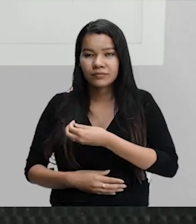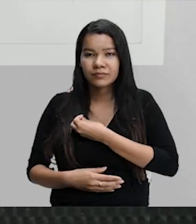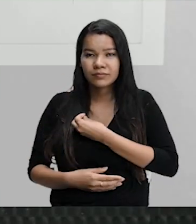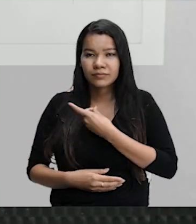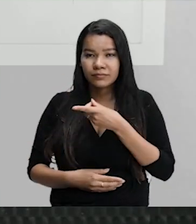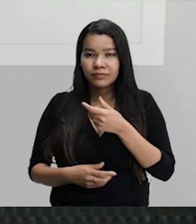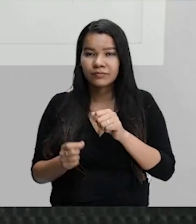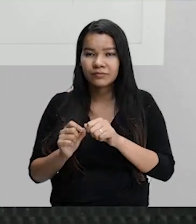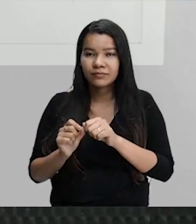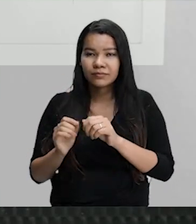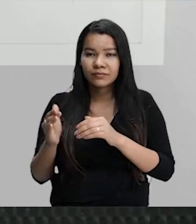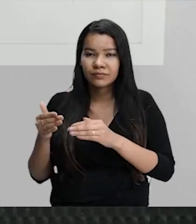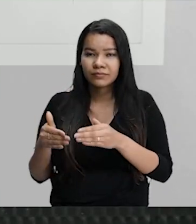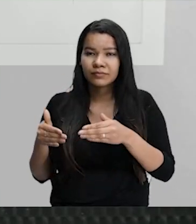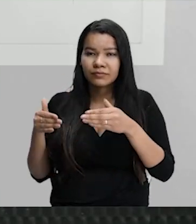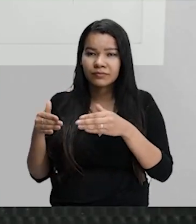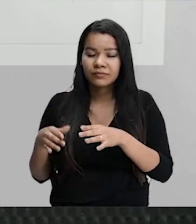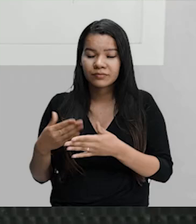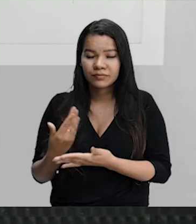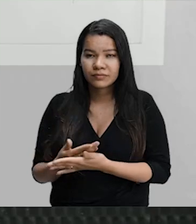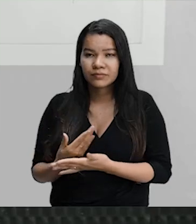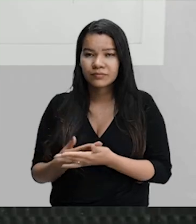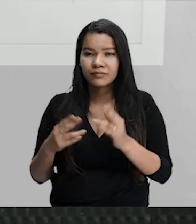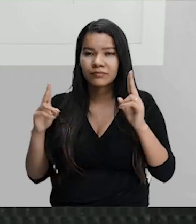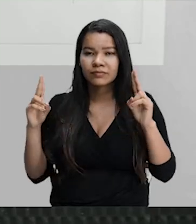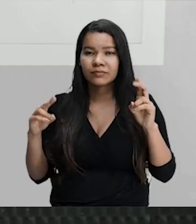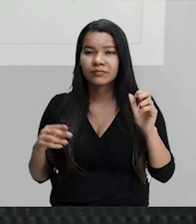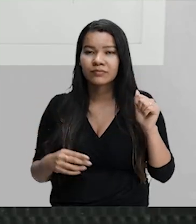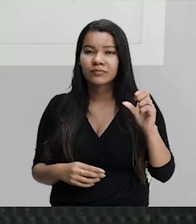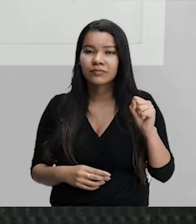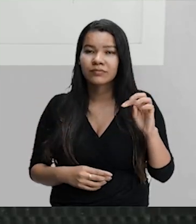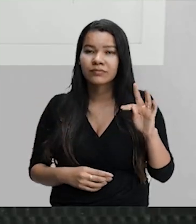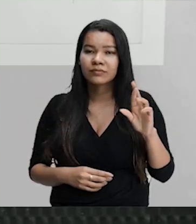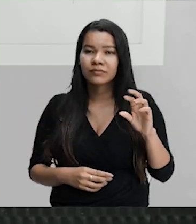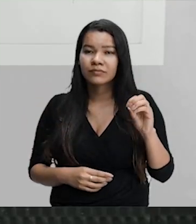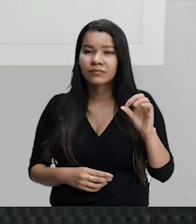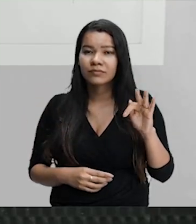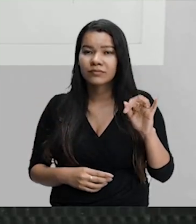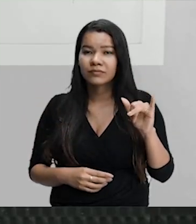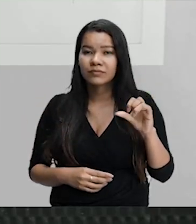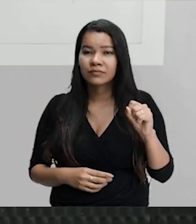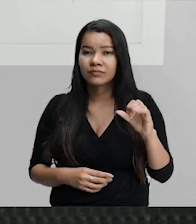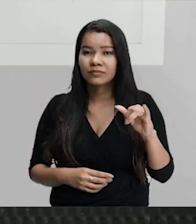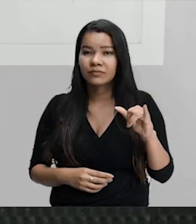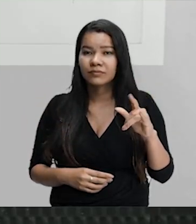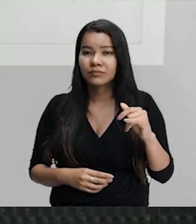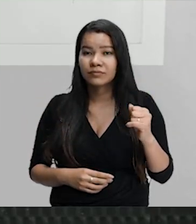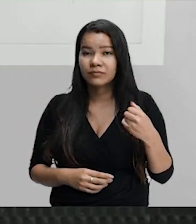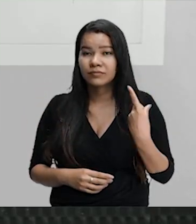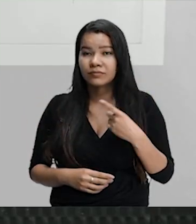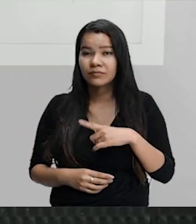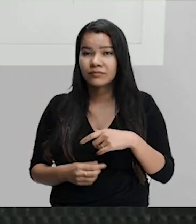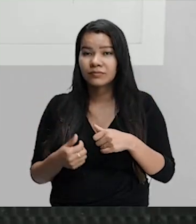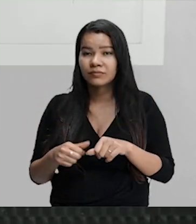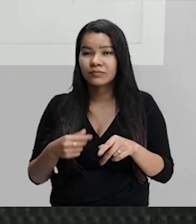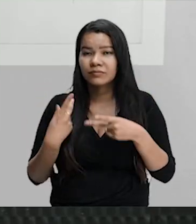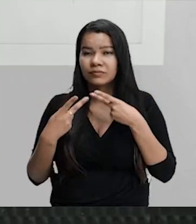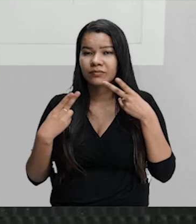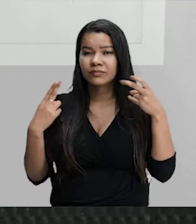astrofísica, tá ok? Então estamos falando lá sobre estrelas, não é isso?